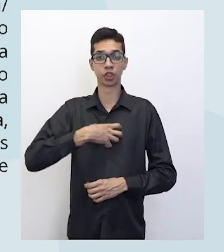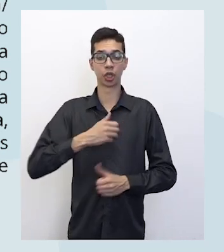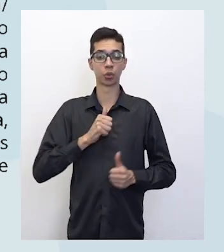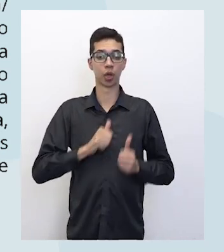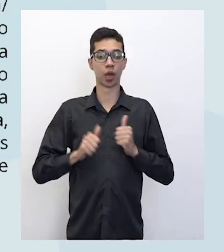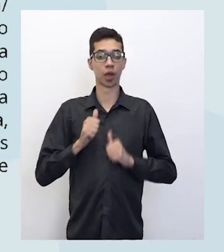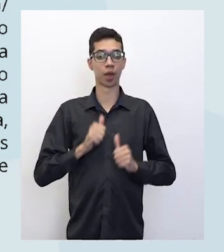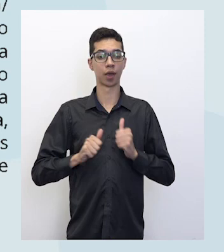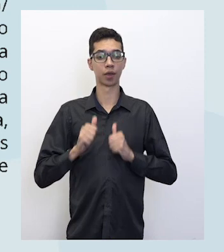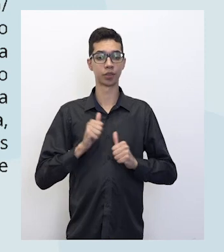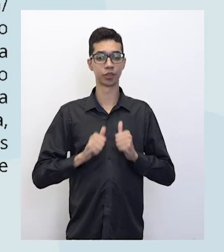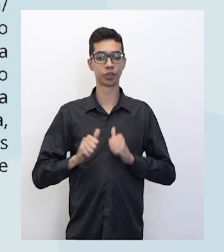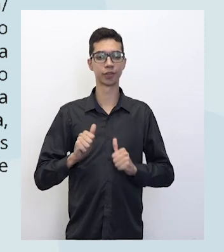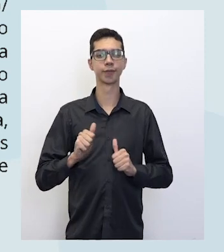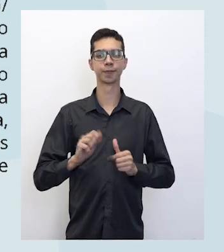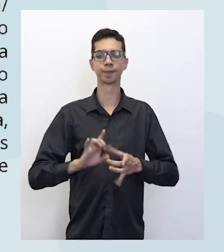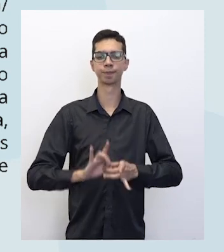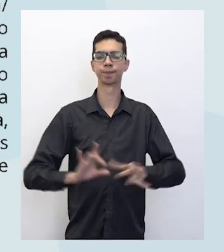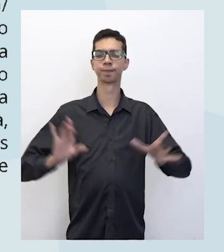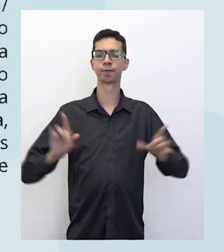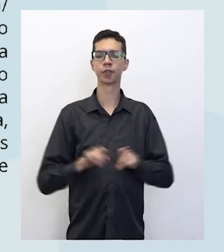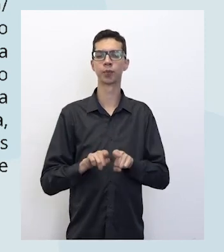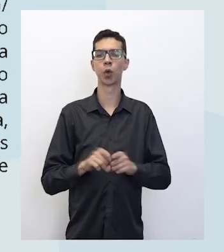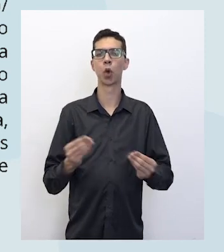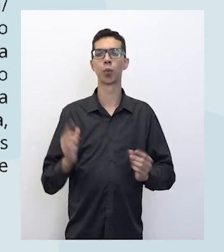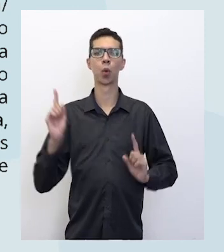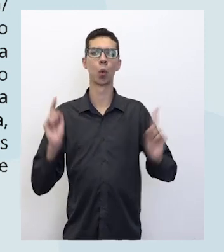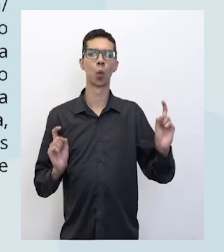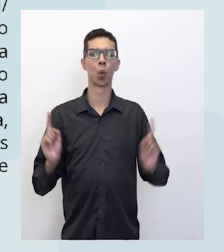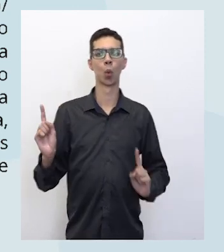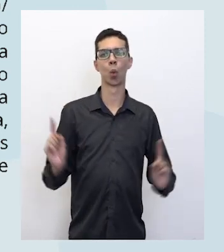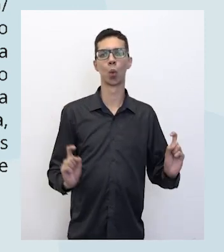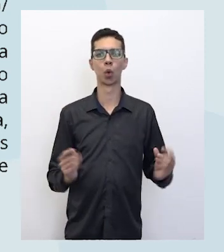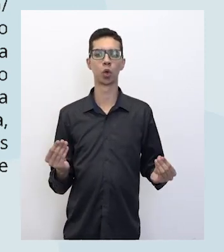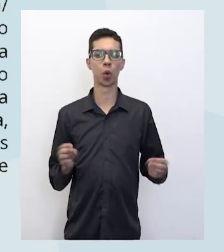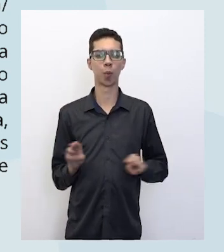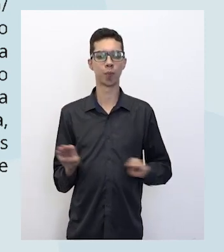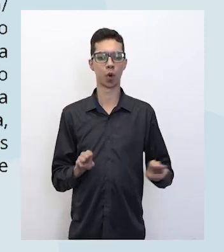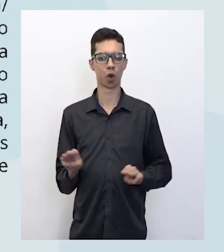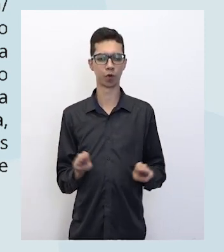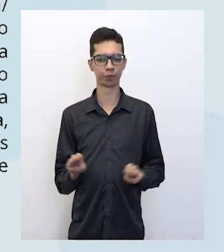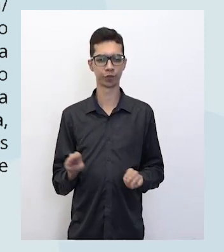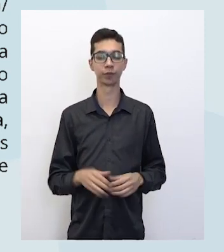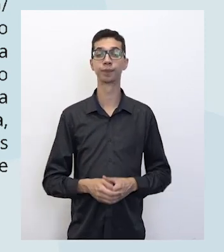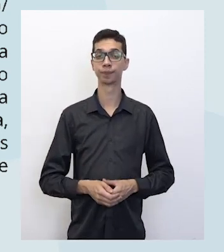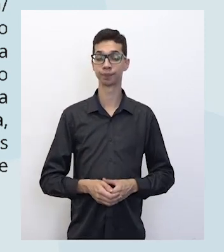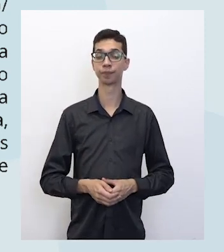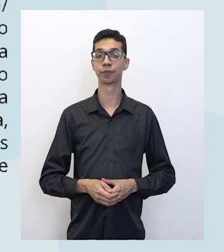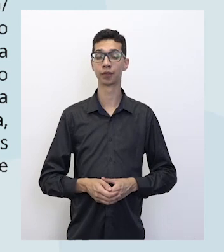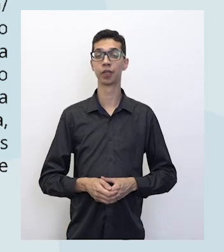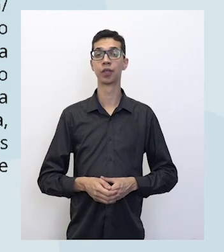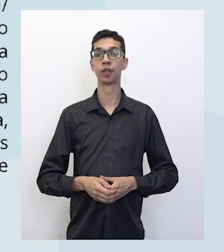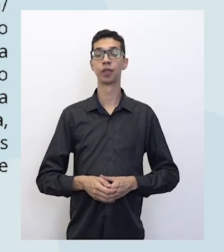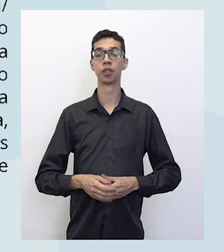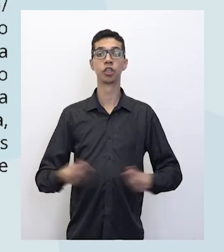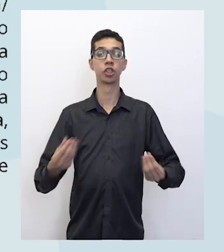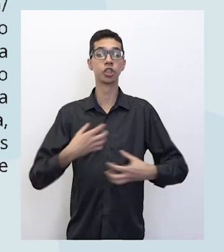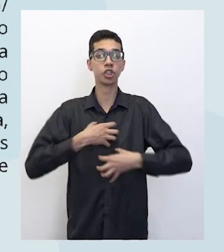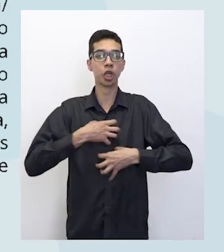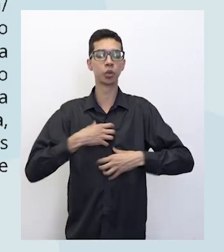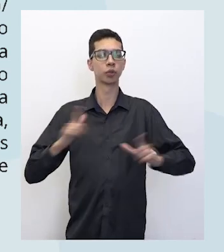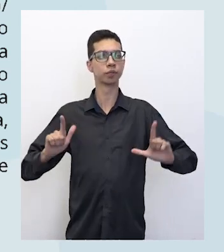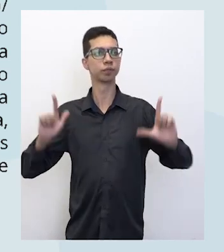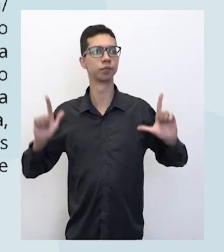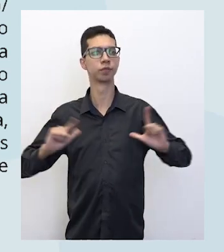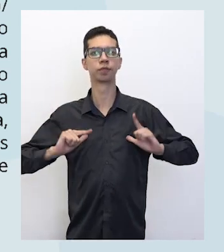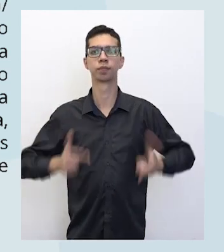desteatralizando a ação dramática ao se portar como um espectador atuante, alternando momentos de ação, reflexão diante do público. Sem delimitação de